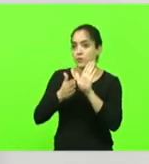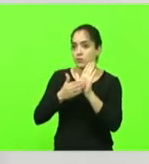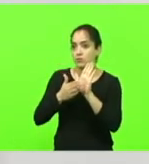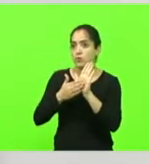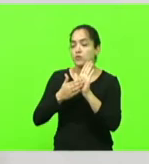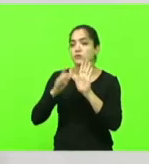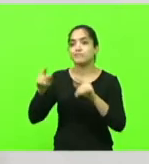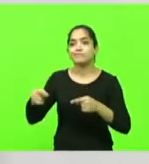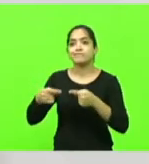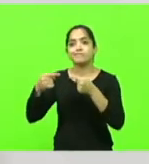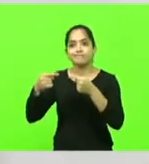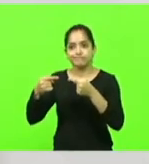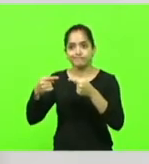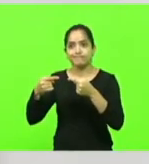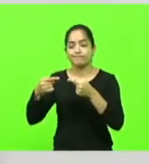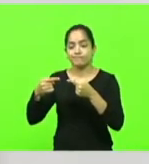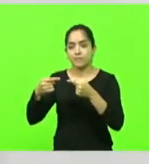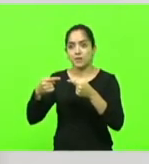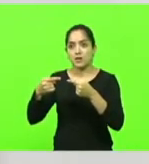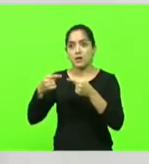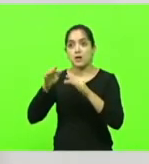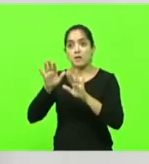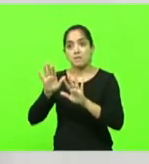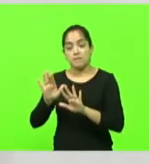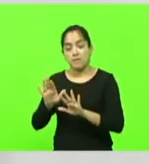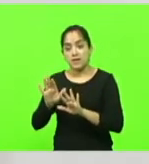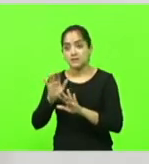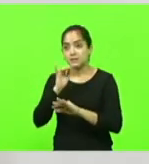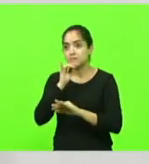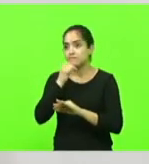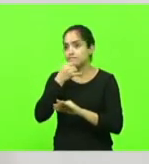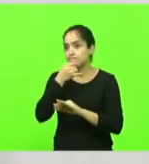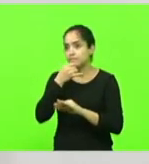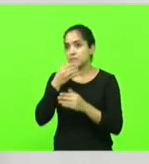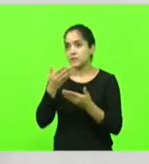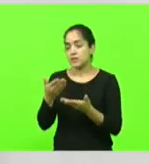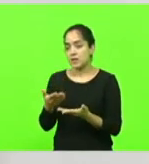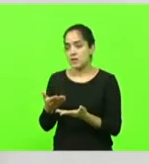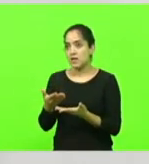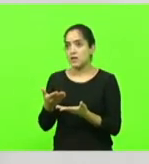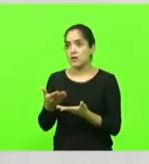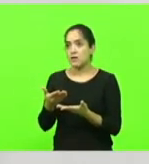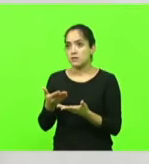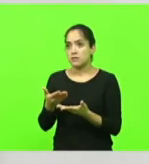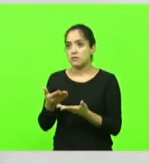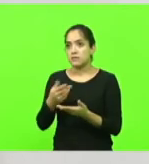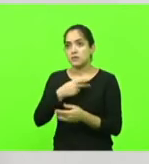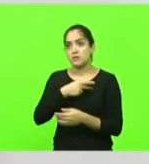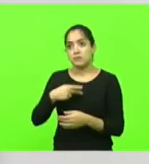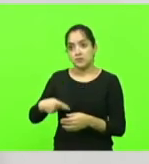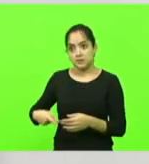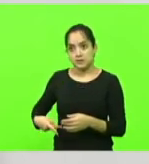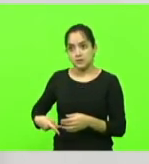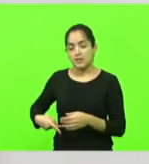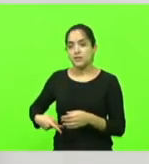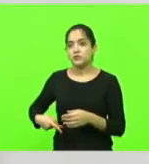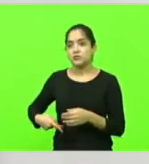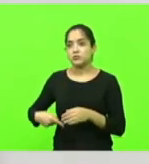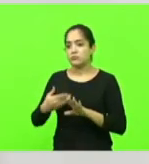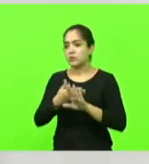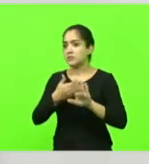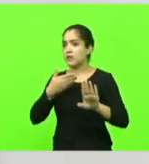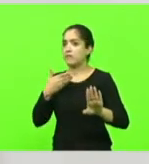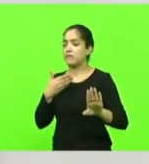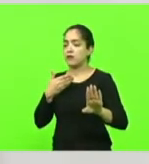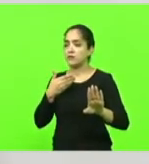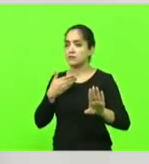enfrentamento a estas mazelas, mas, lamentavelmente, para nossa indignação, temos um presidente que dá as costas a quem produz alimentos